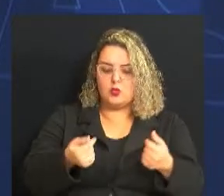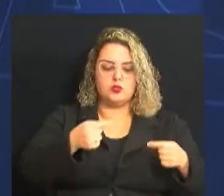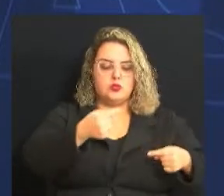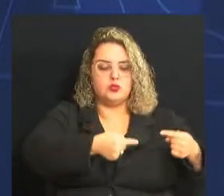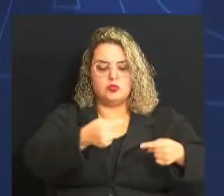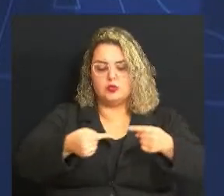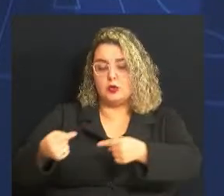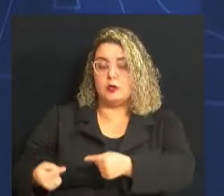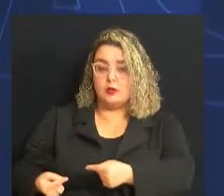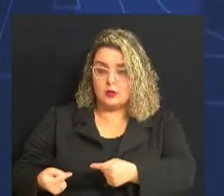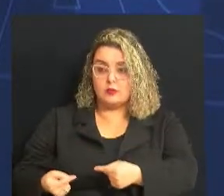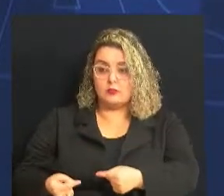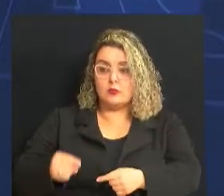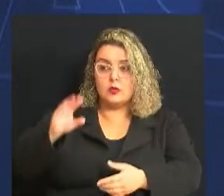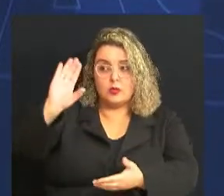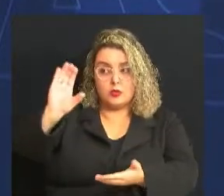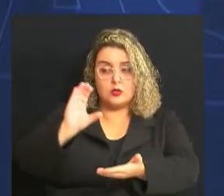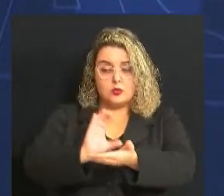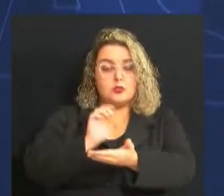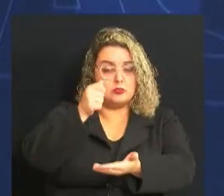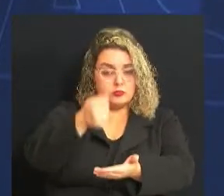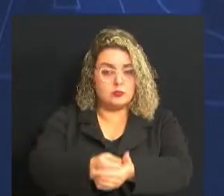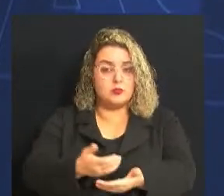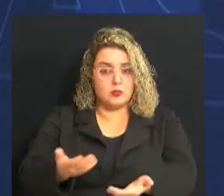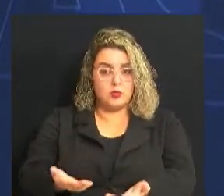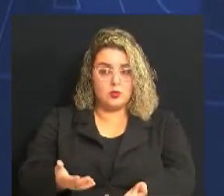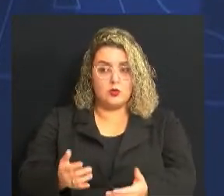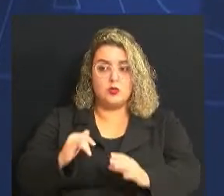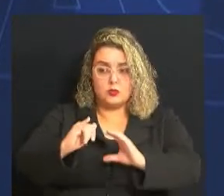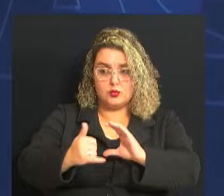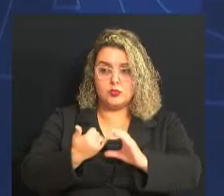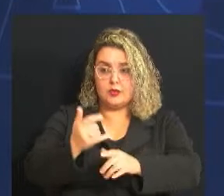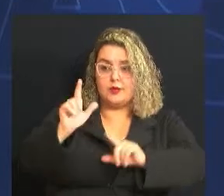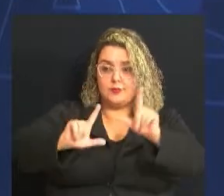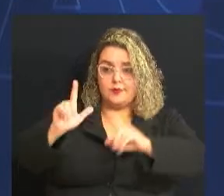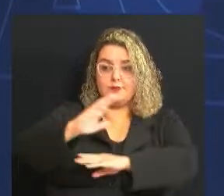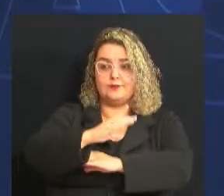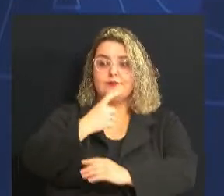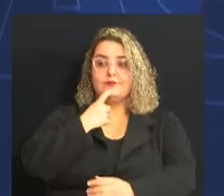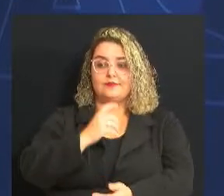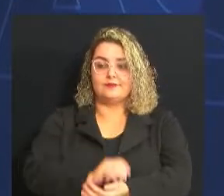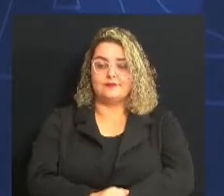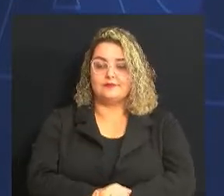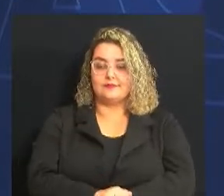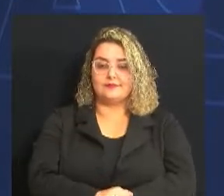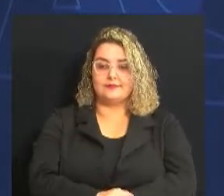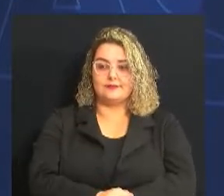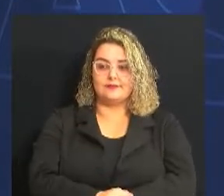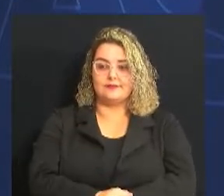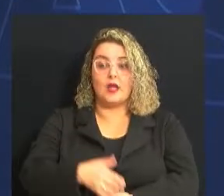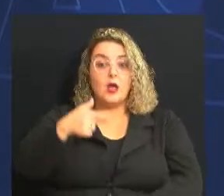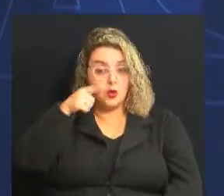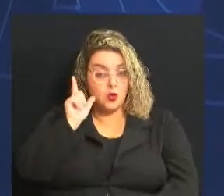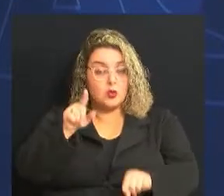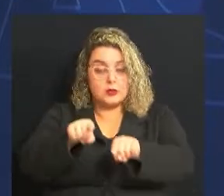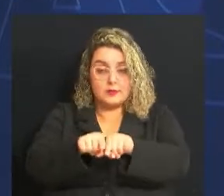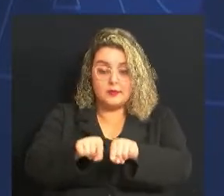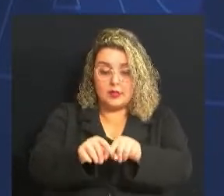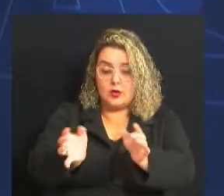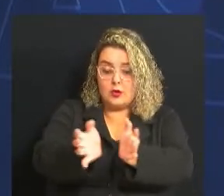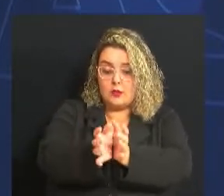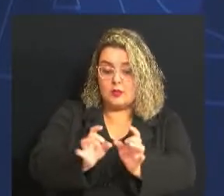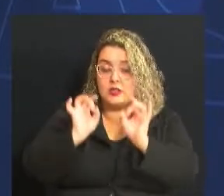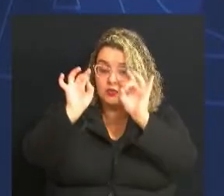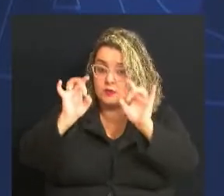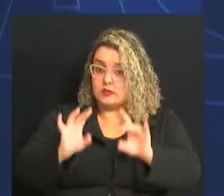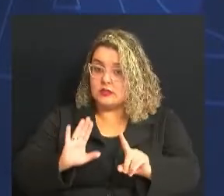discussões sobre as emendas impositivas no YouTube da TV Câmara Campinas. E ontem também a Comissão Especial de